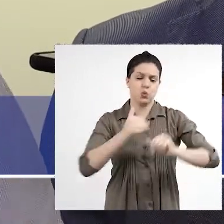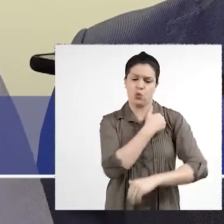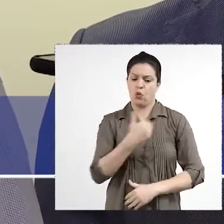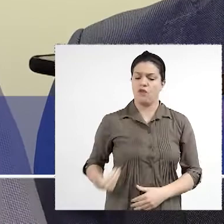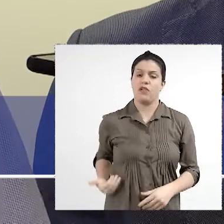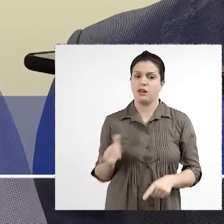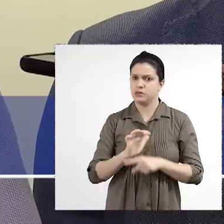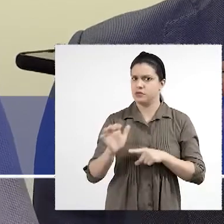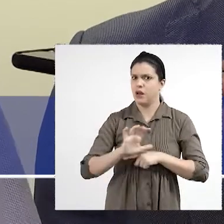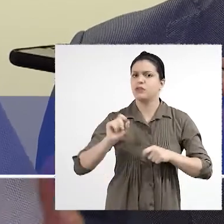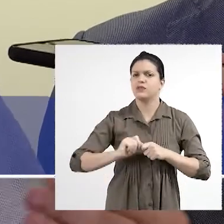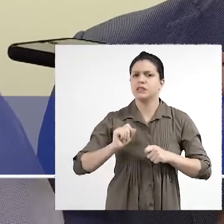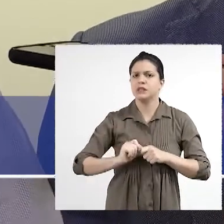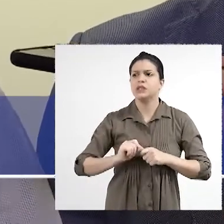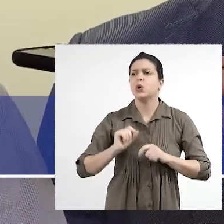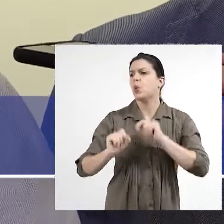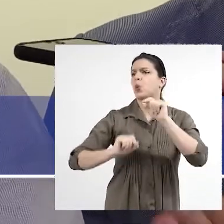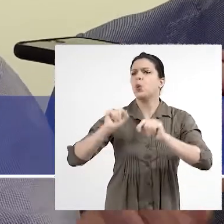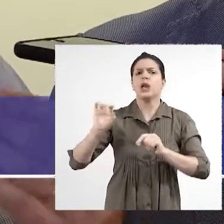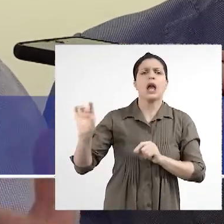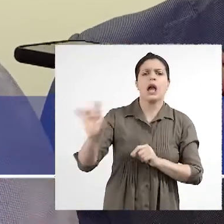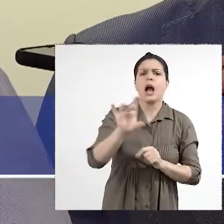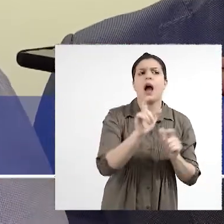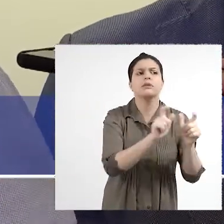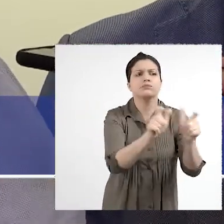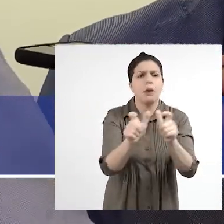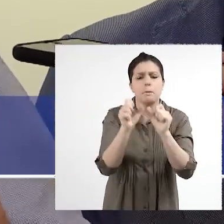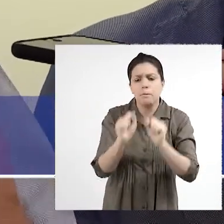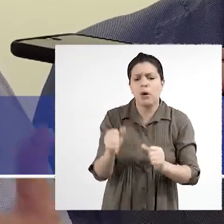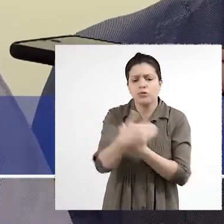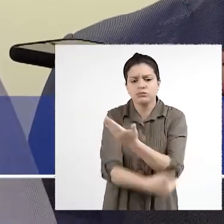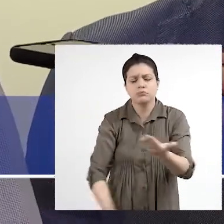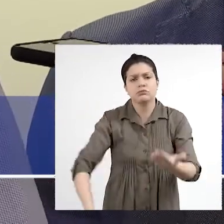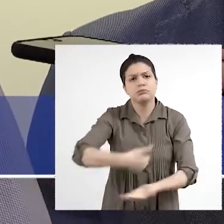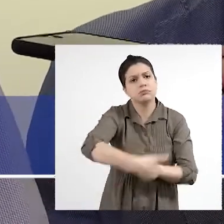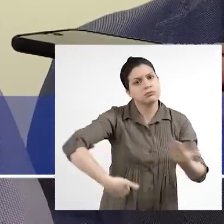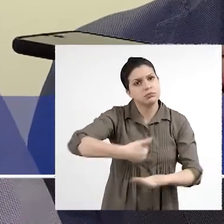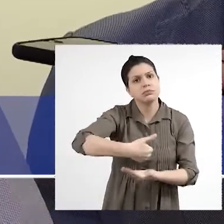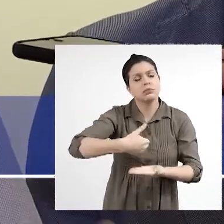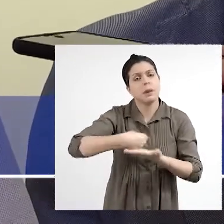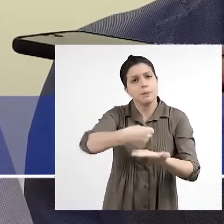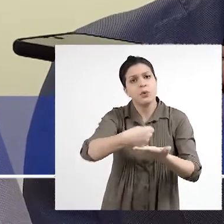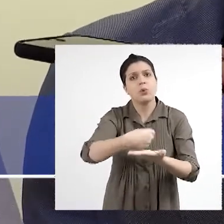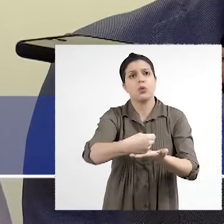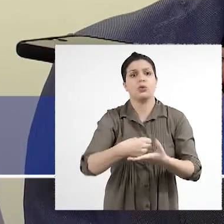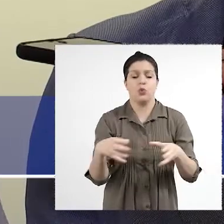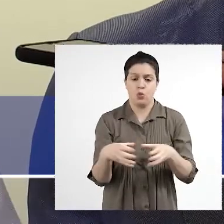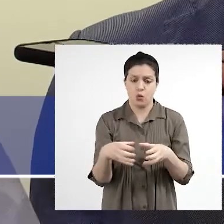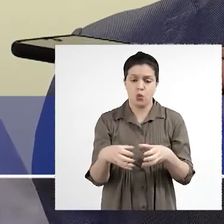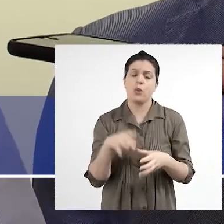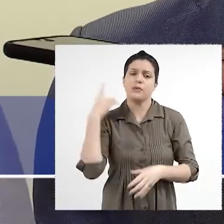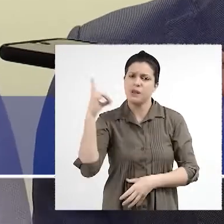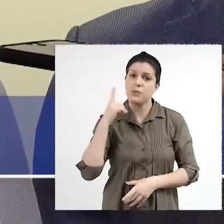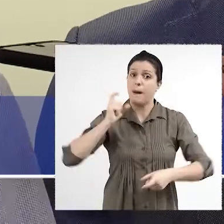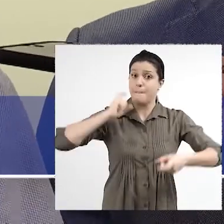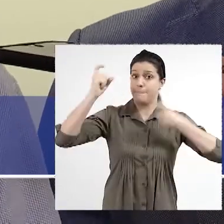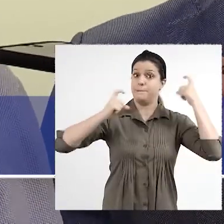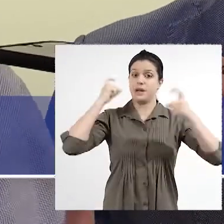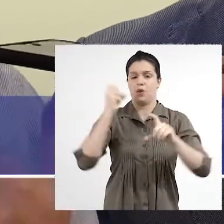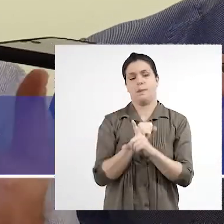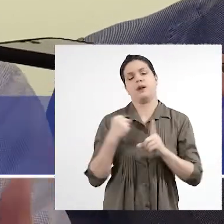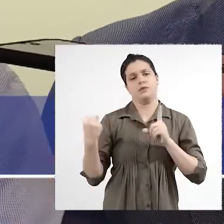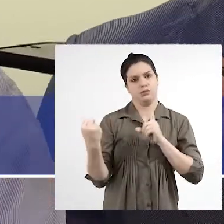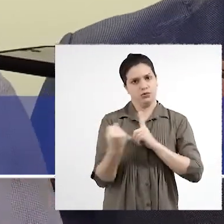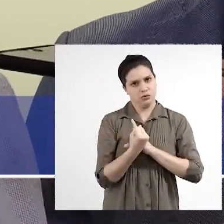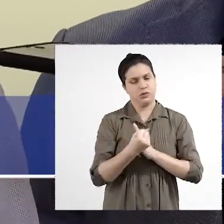governo do Estado, qual a contribuição que os poderes podem dar a esse momento. E é extremamente produtivo reunir um grupo de